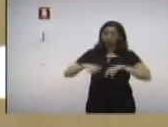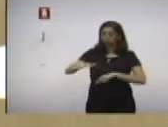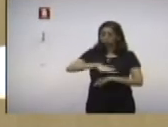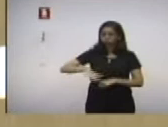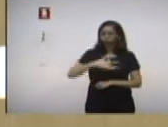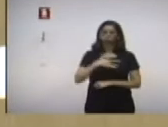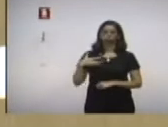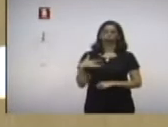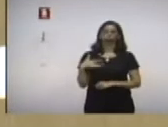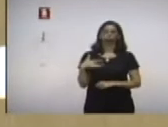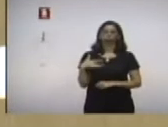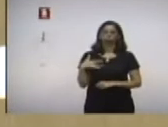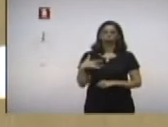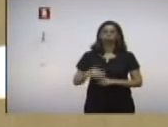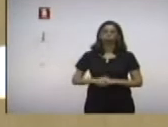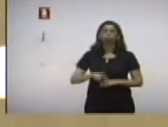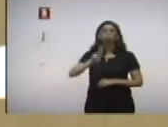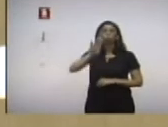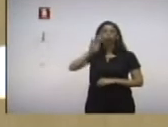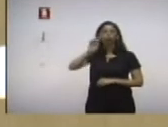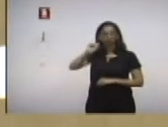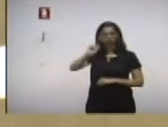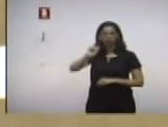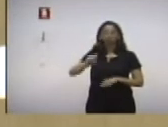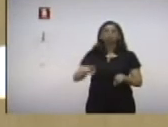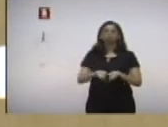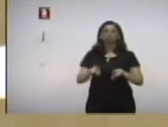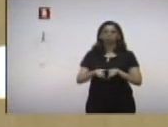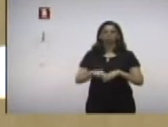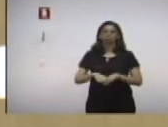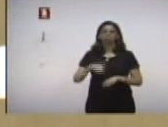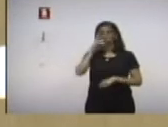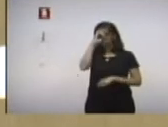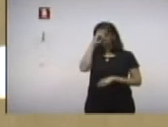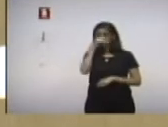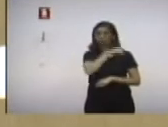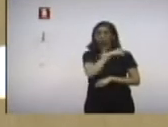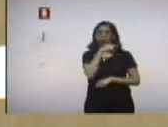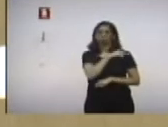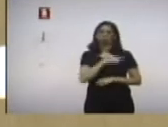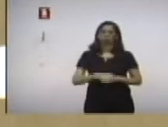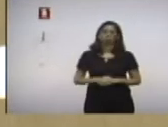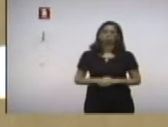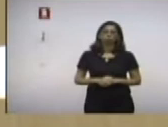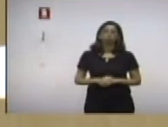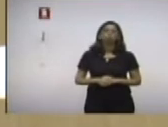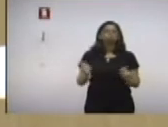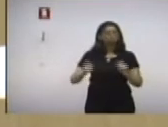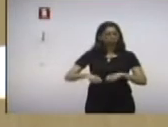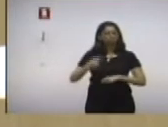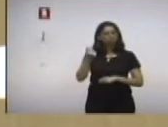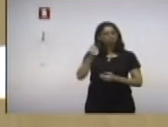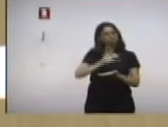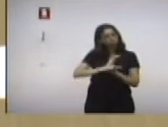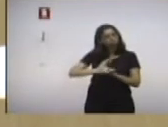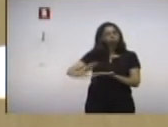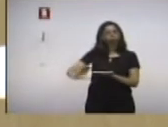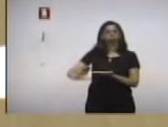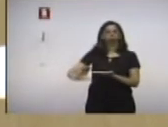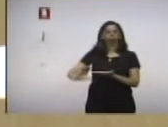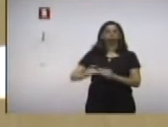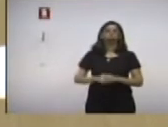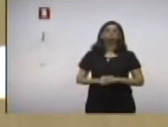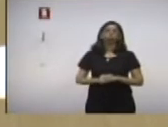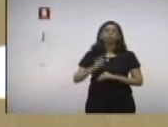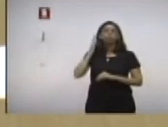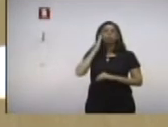da das UBS e a rede ambulatorial do hospital é um repasse de verba que tem